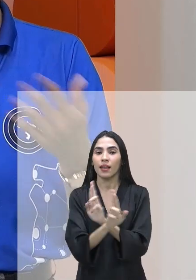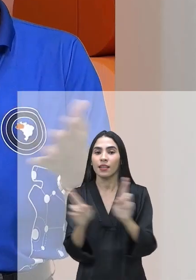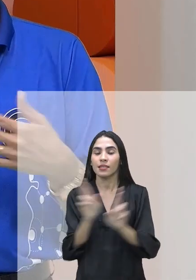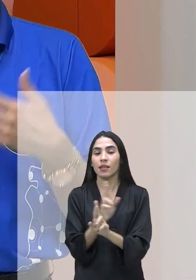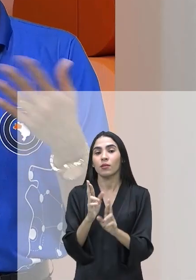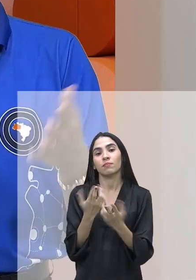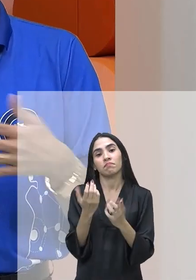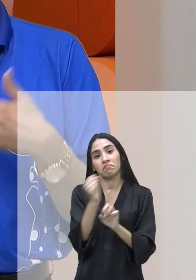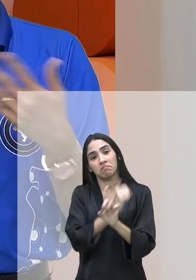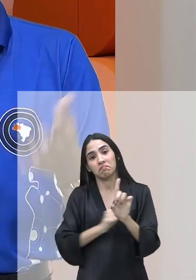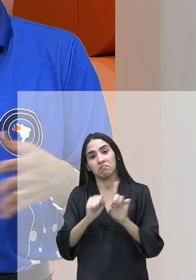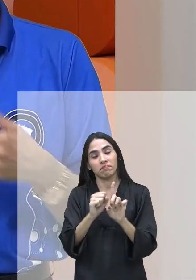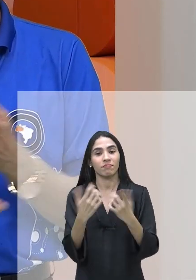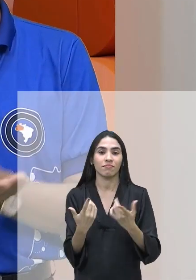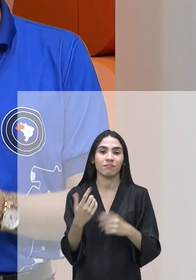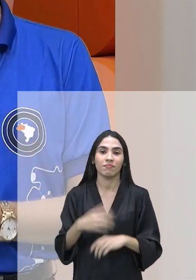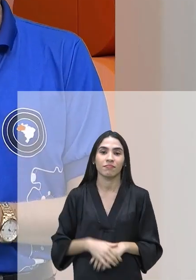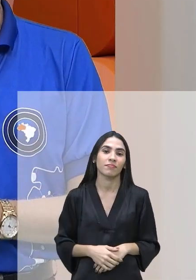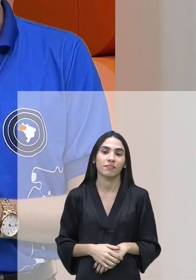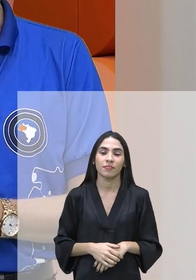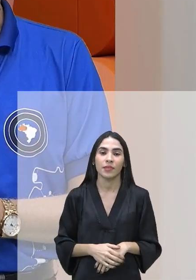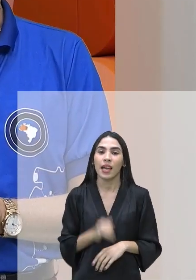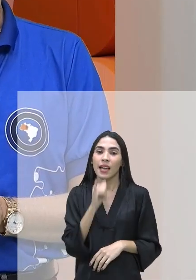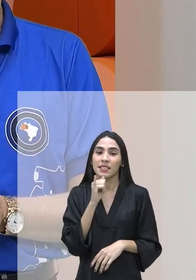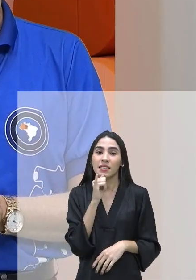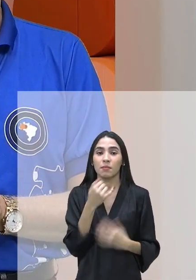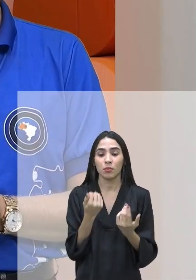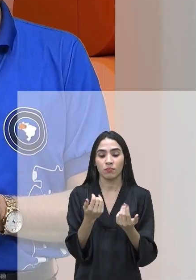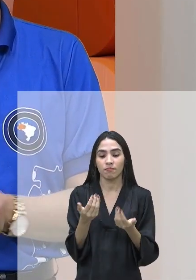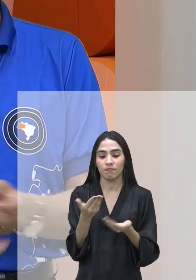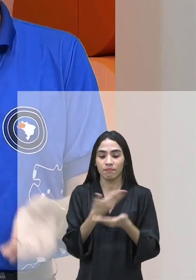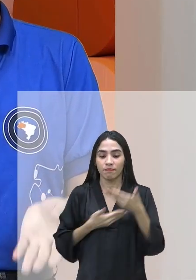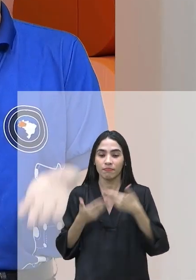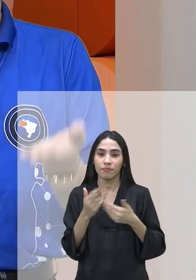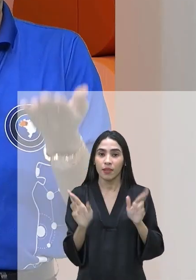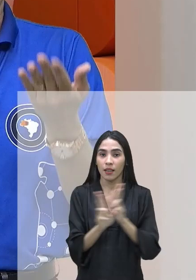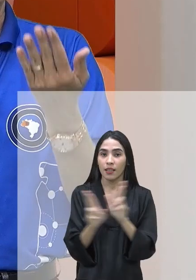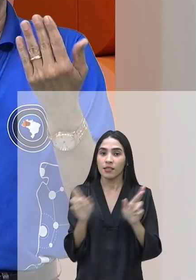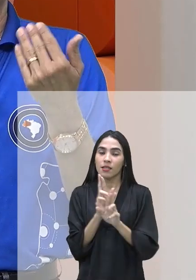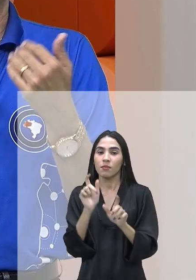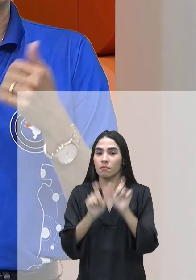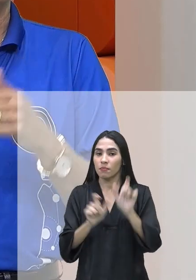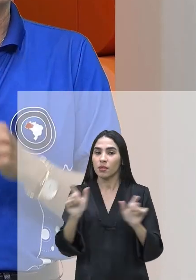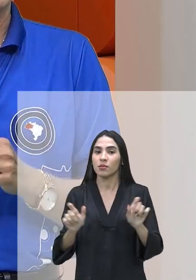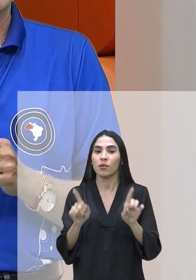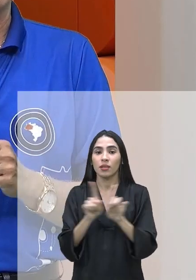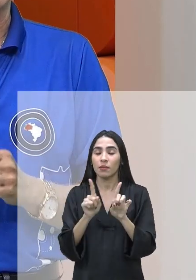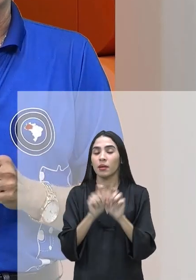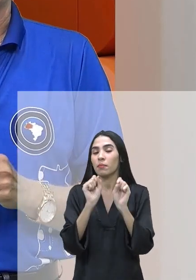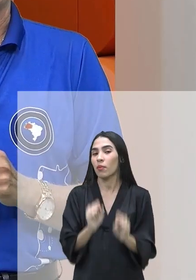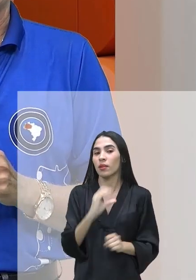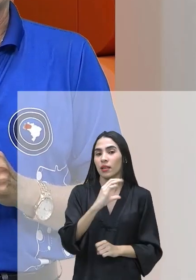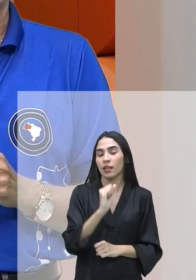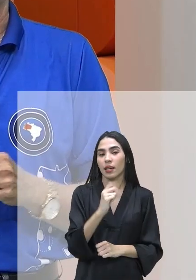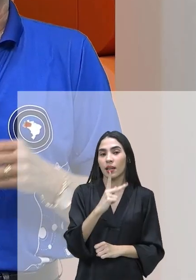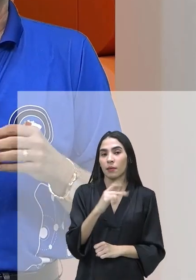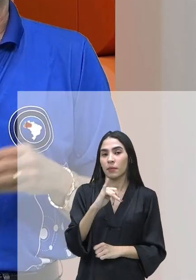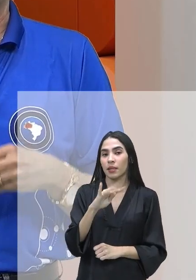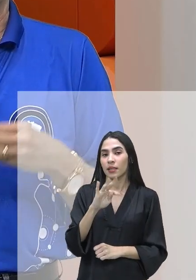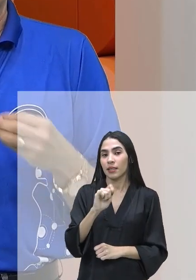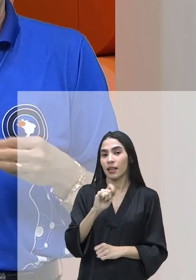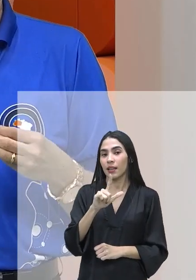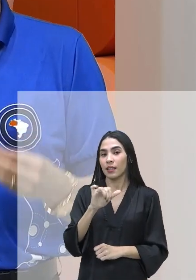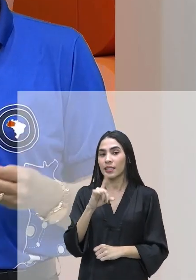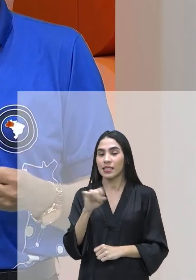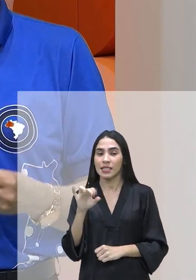sociais. Sim, aquelas relações com pessoas que podem ser também capitalizados. Ter